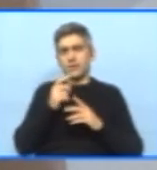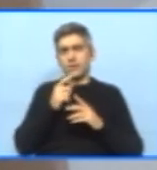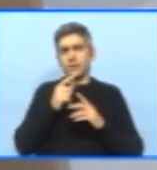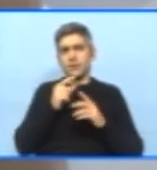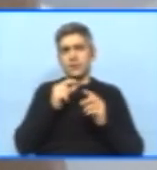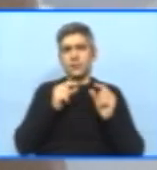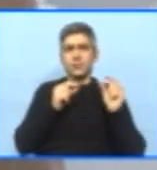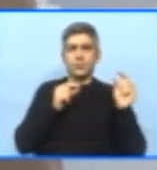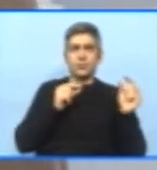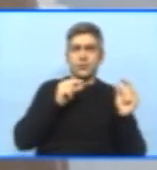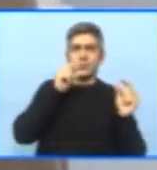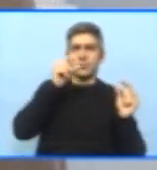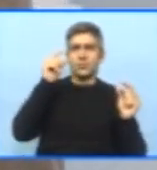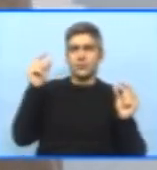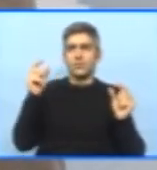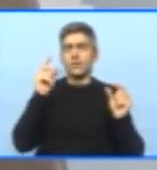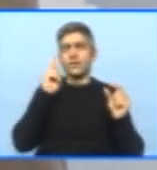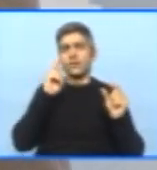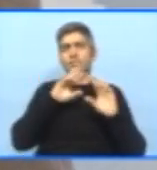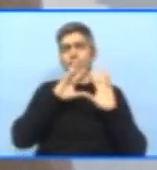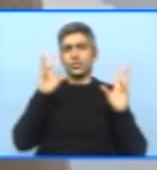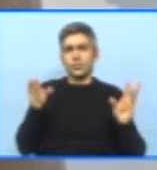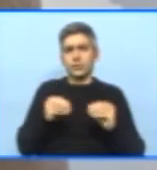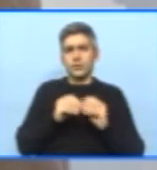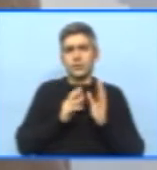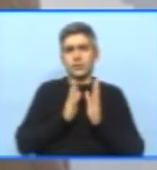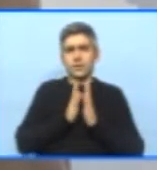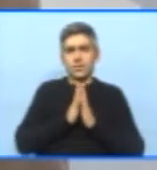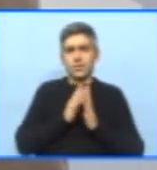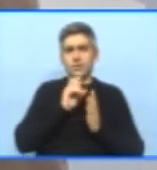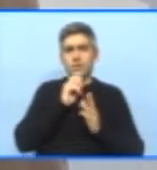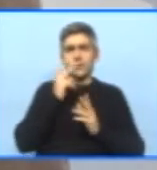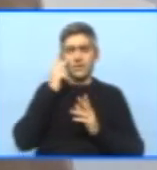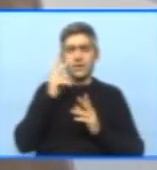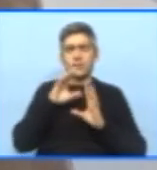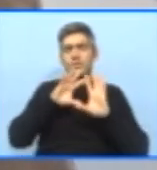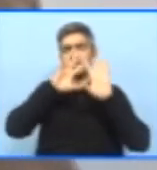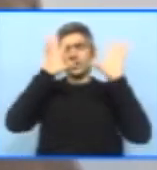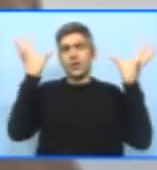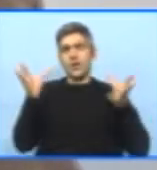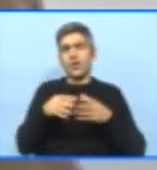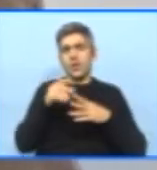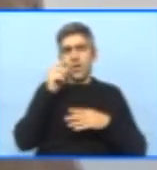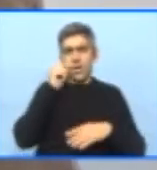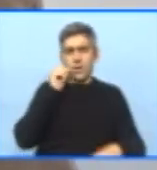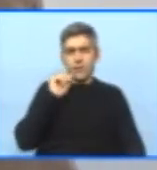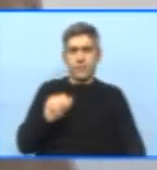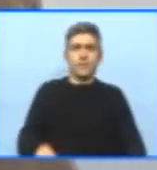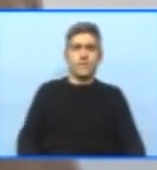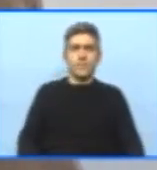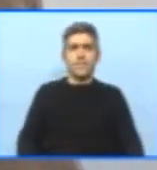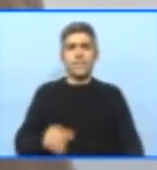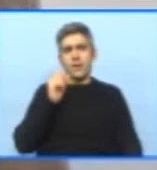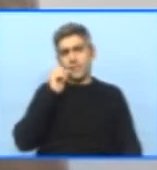parciais. Ora, só Deus oferece essa possibilidade da visão total do homem. E o homem também traz em